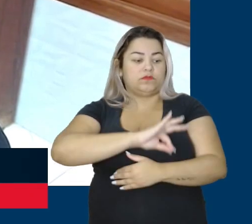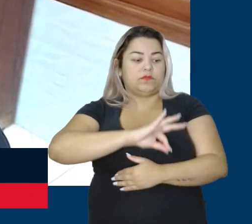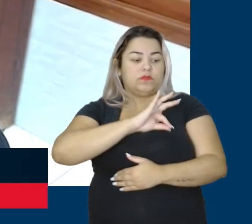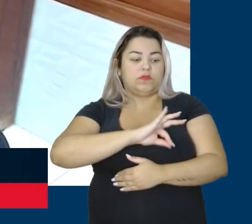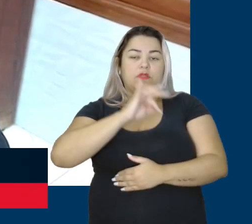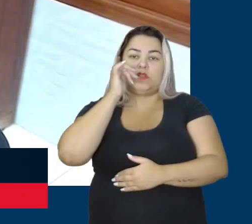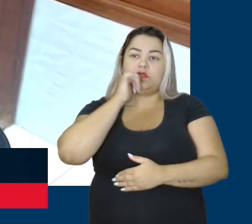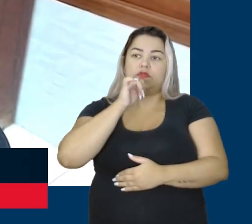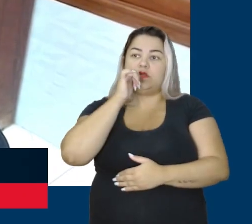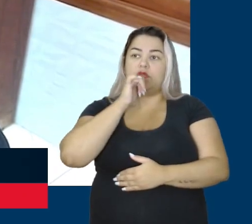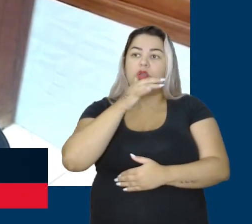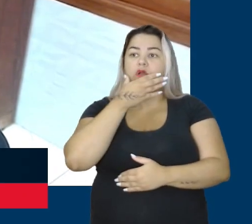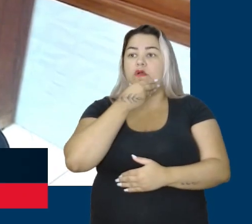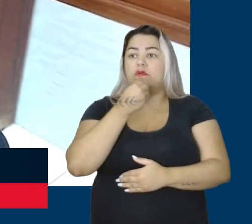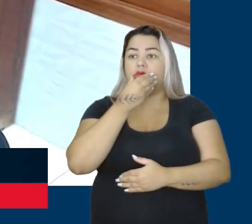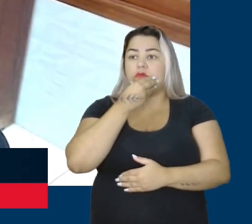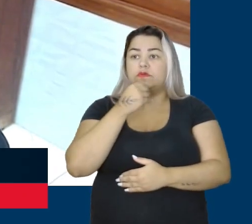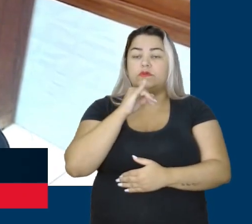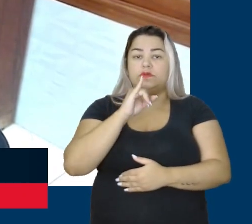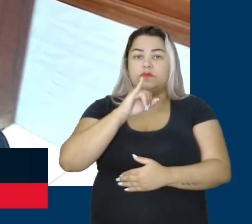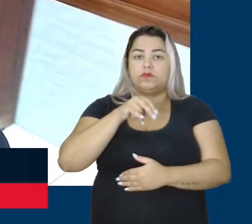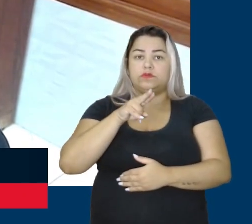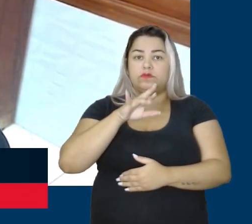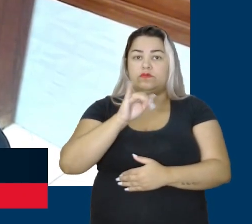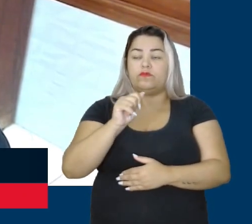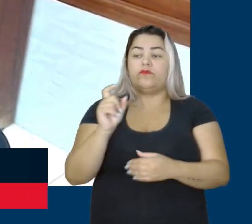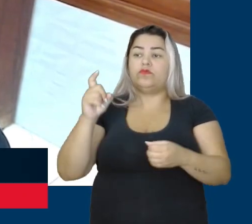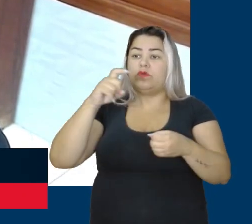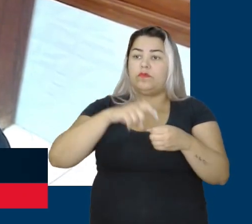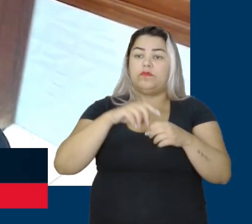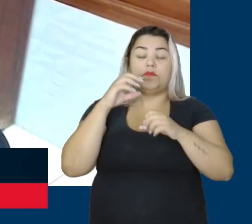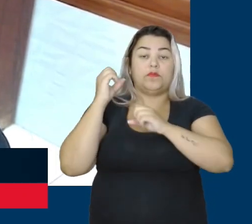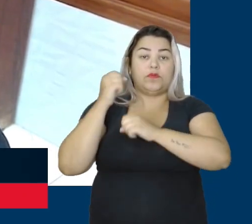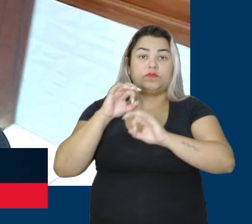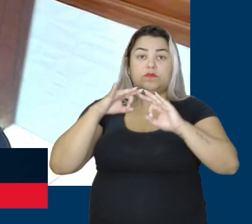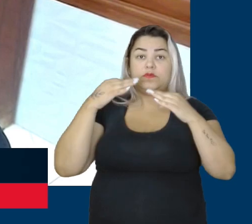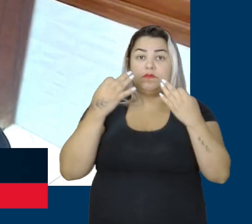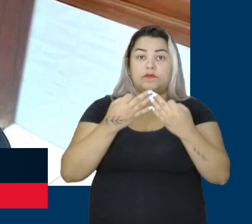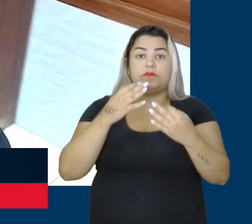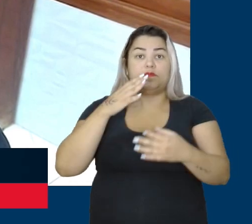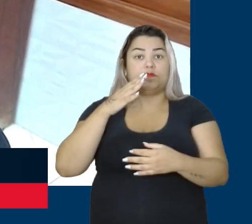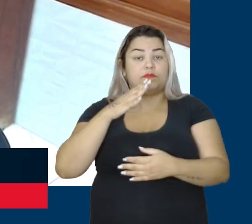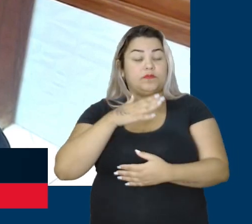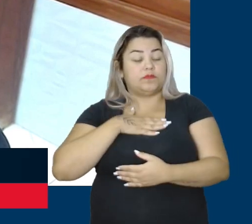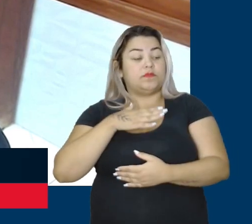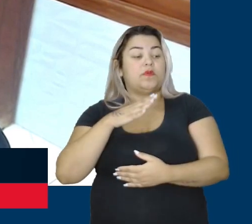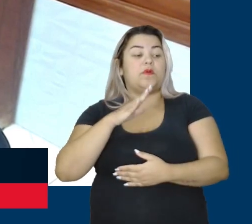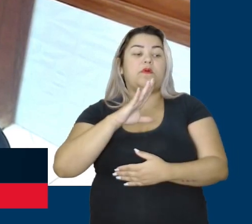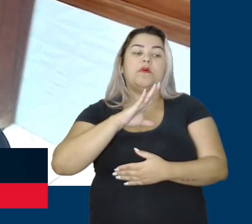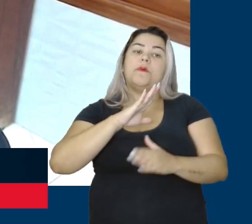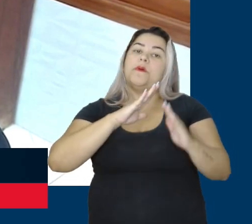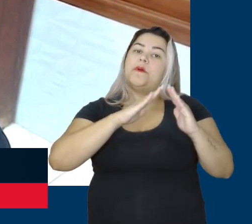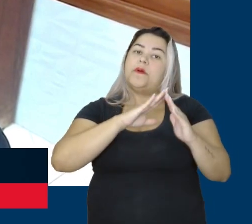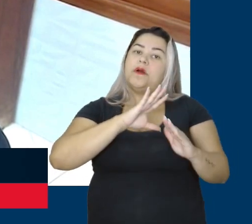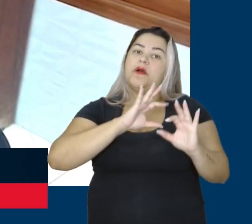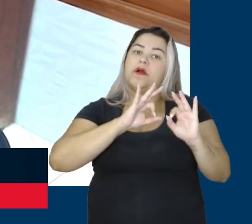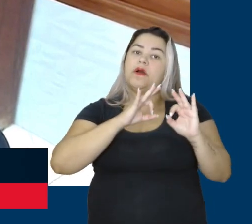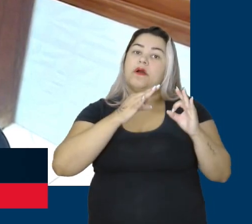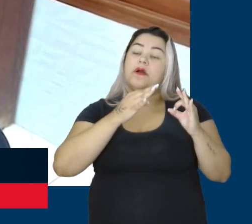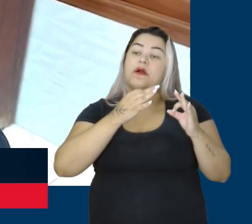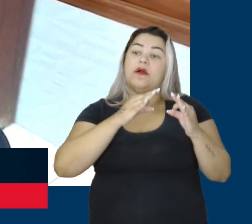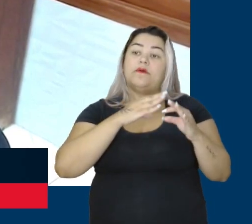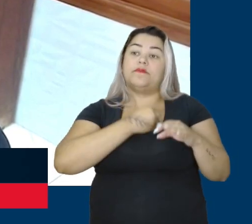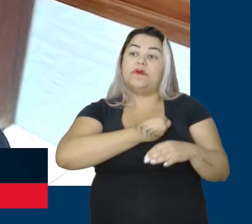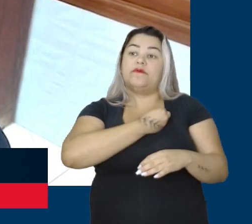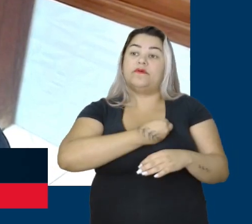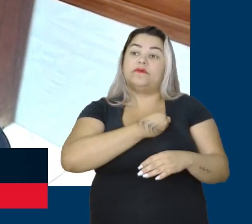falei, injúria racial. Voltou a Bolsa Família, voltou Minha Casa Minha Vida, serão 2 milhões de novas moradias, mais